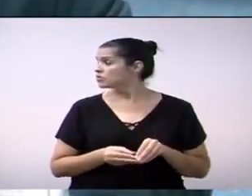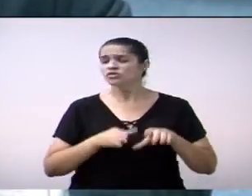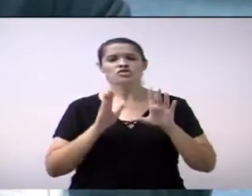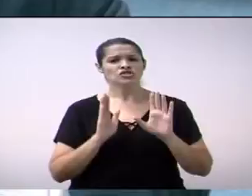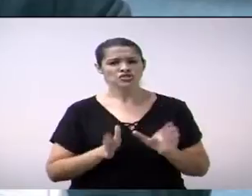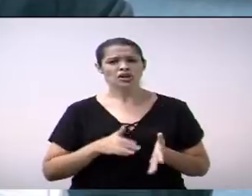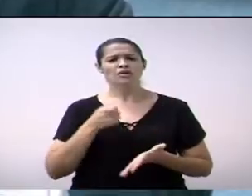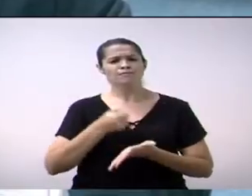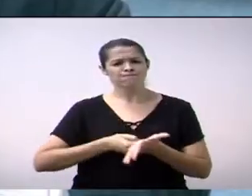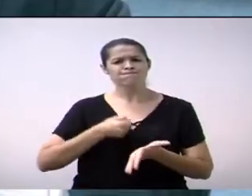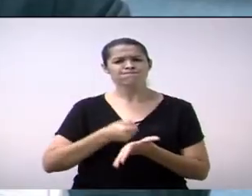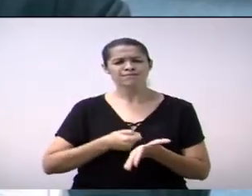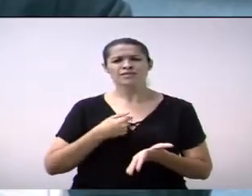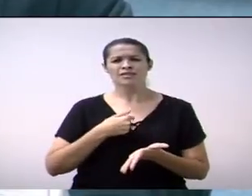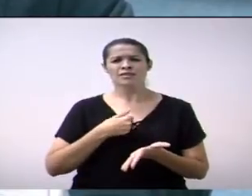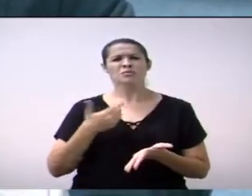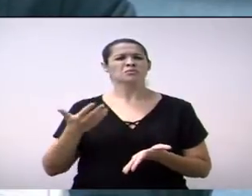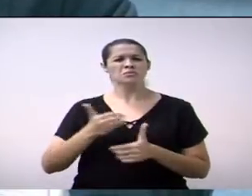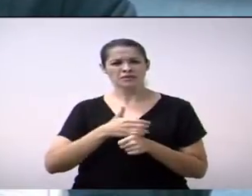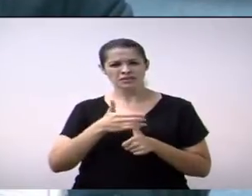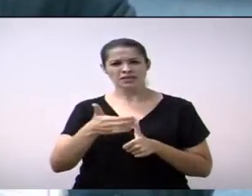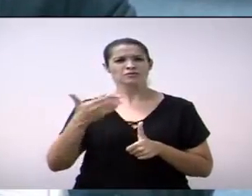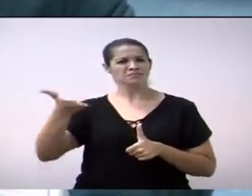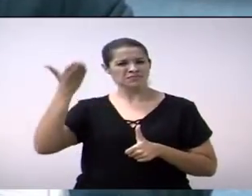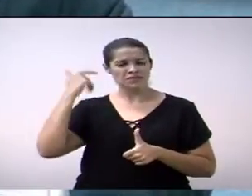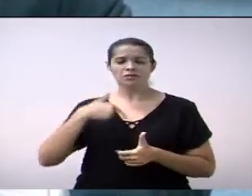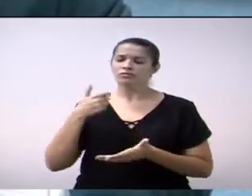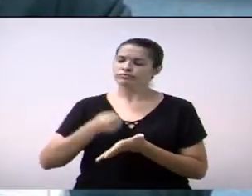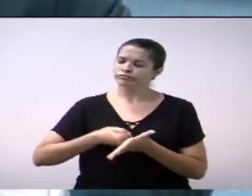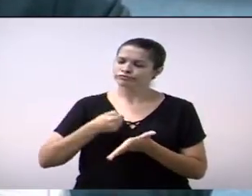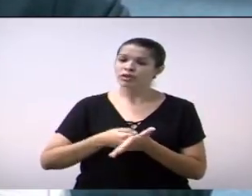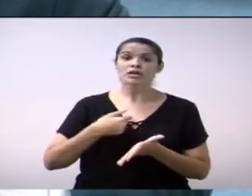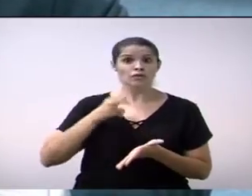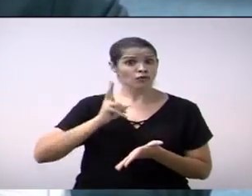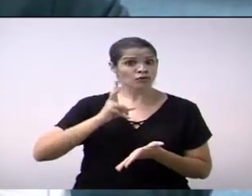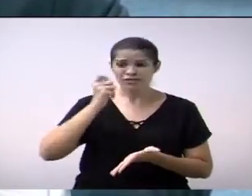por este vereador na gestão passada e não poderia deixar de estar cobrando agora,